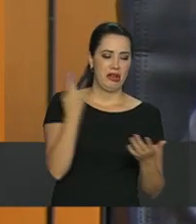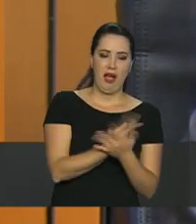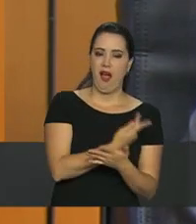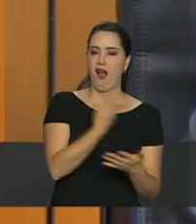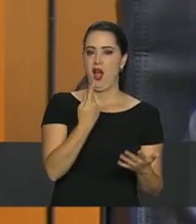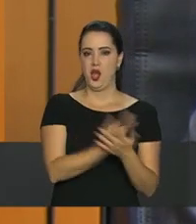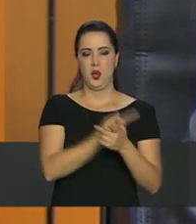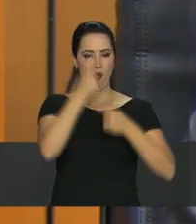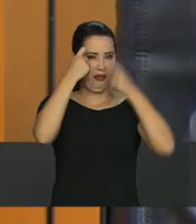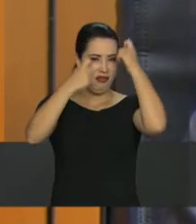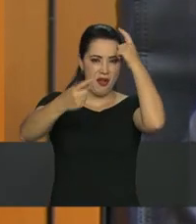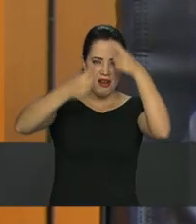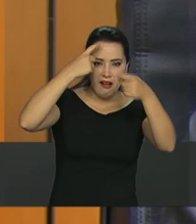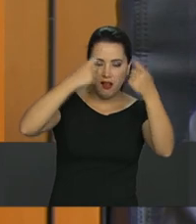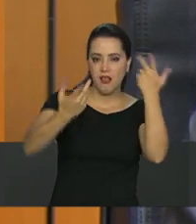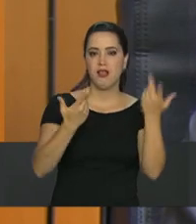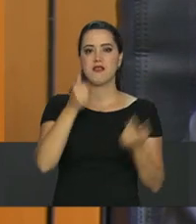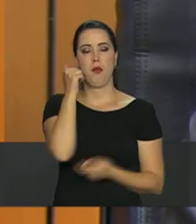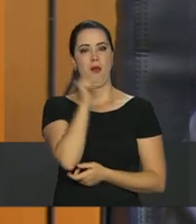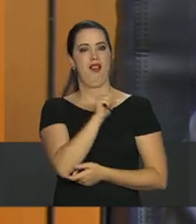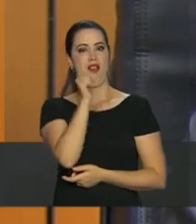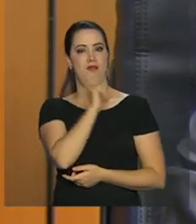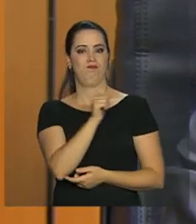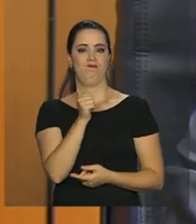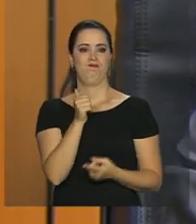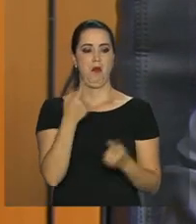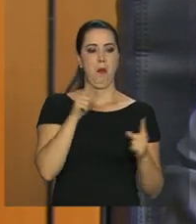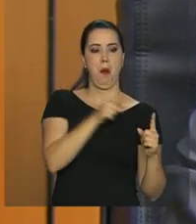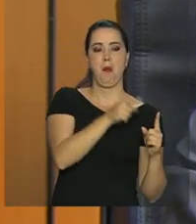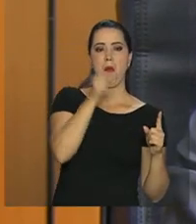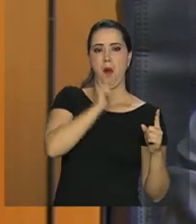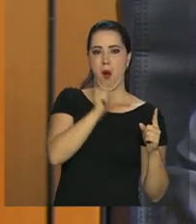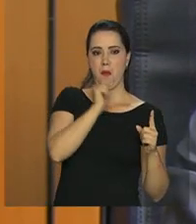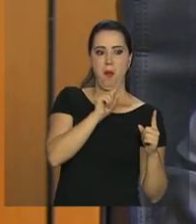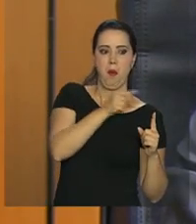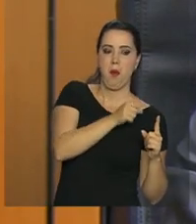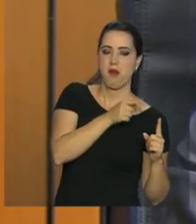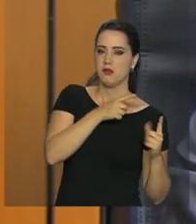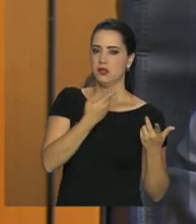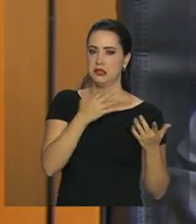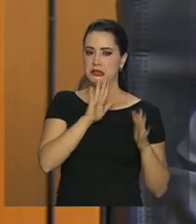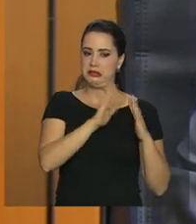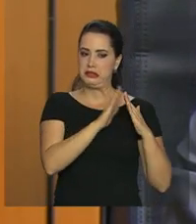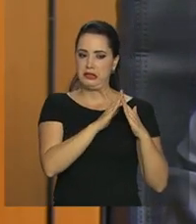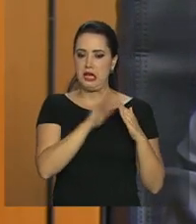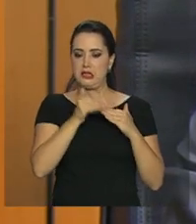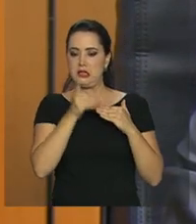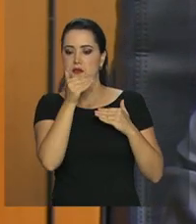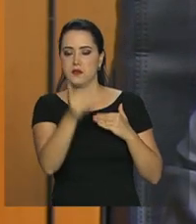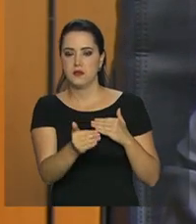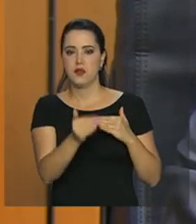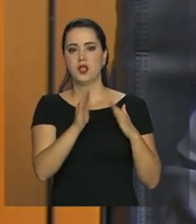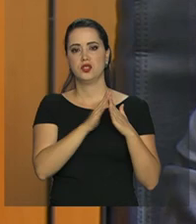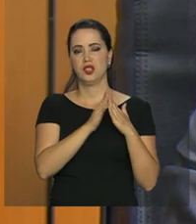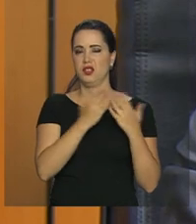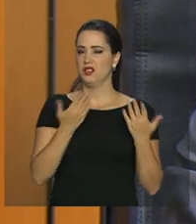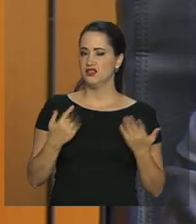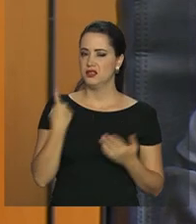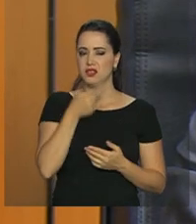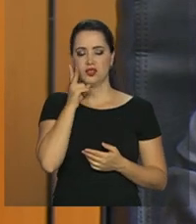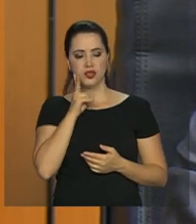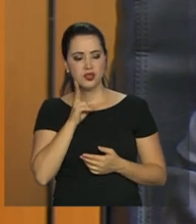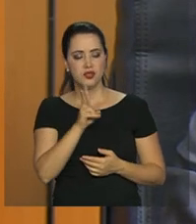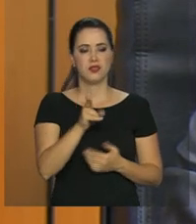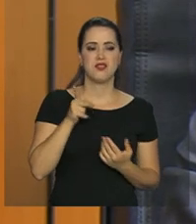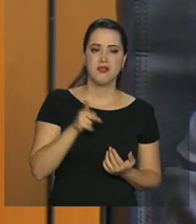violência, que é contra as mulheres, muitas vezes em casa, muitas vezes fora de casa, e que nós temos visto,